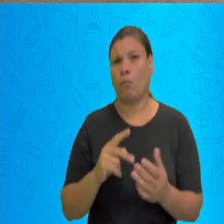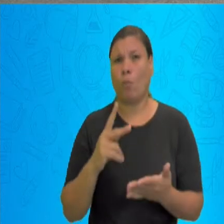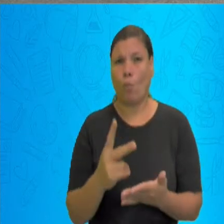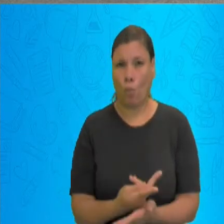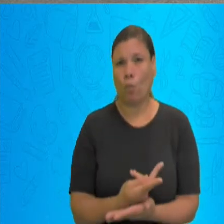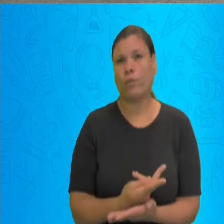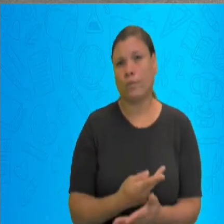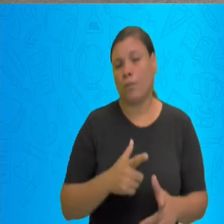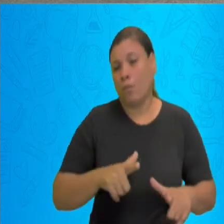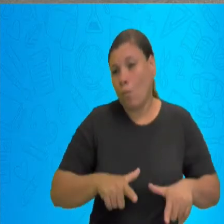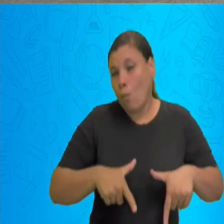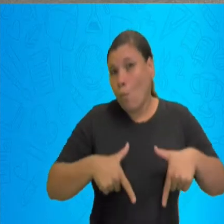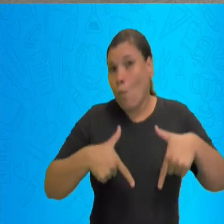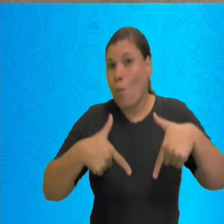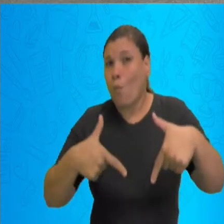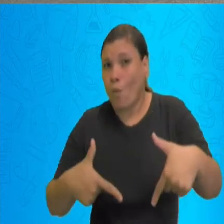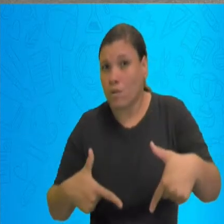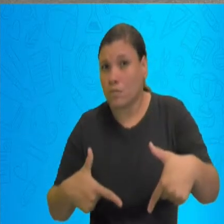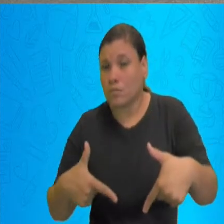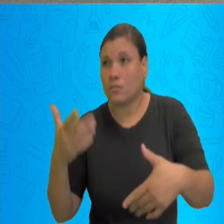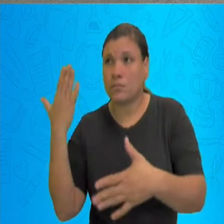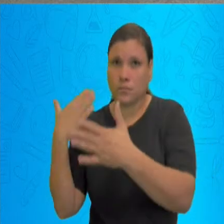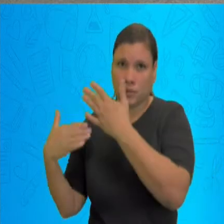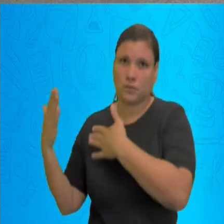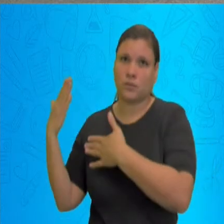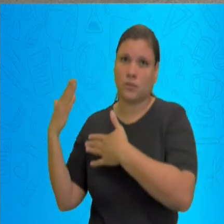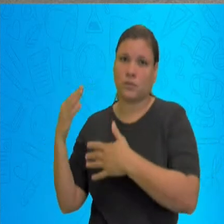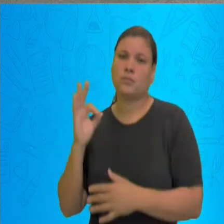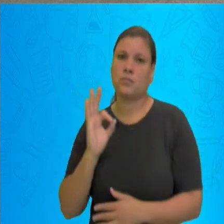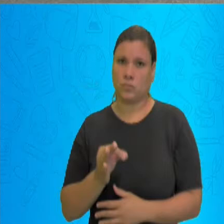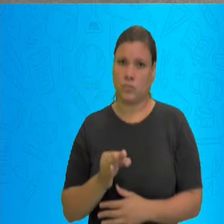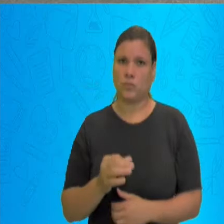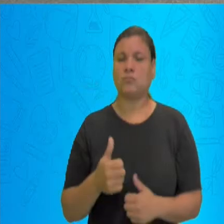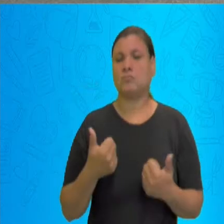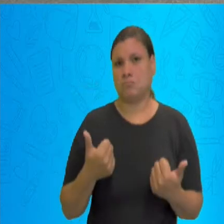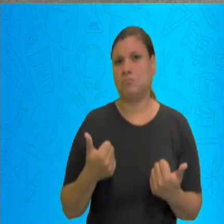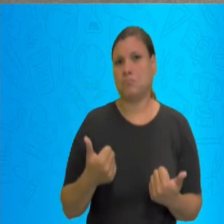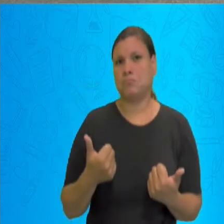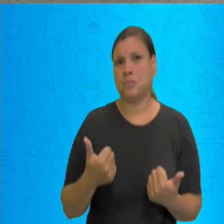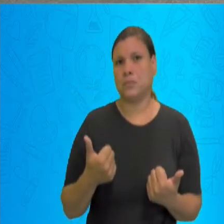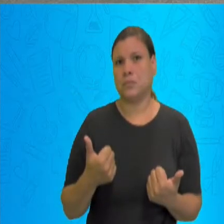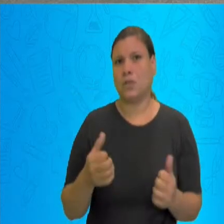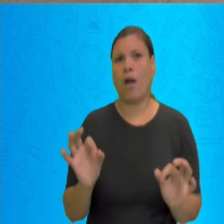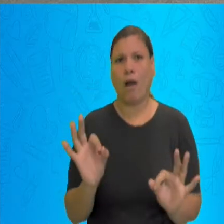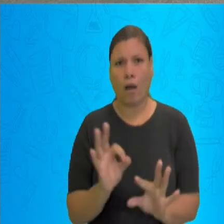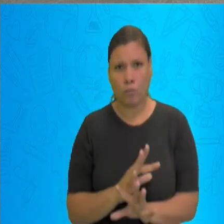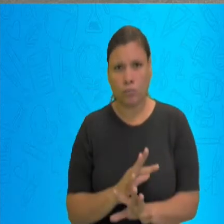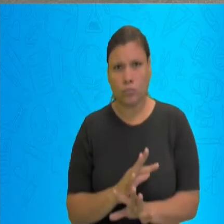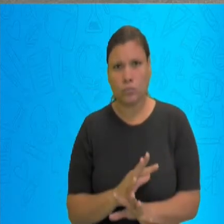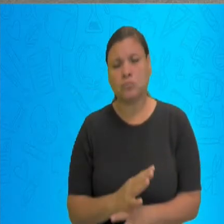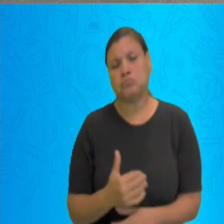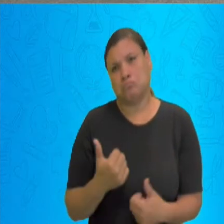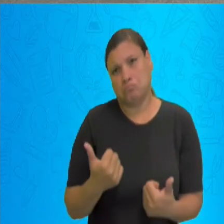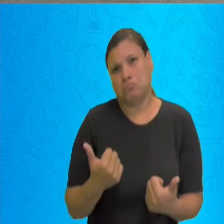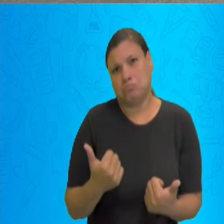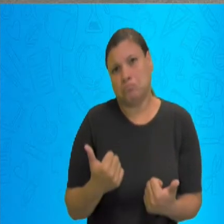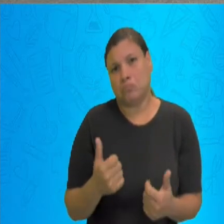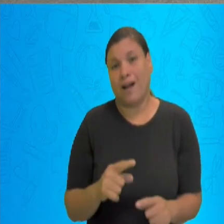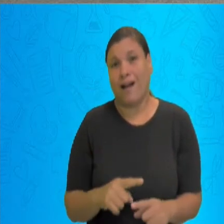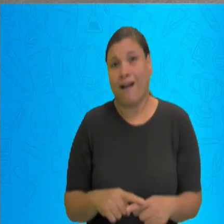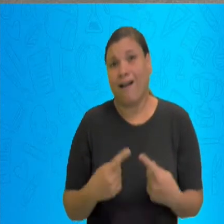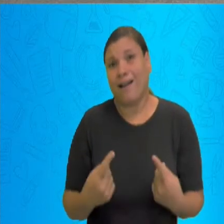ação que foi feita no passado e foi concluída. Então, eu tenho um pretérito perfeito que